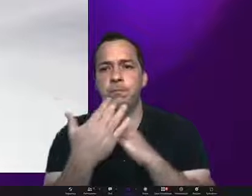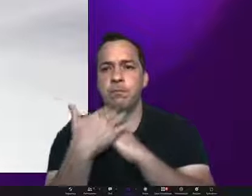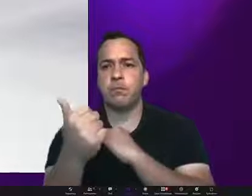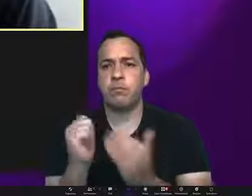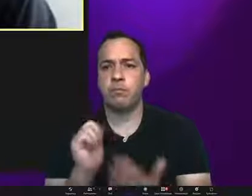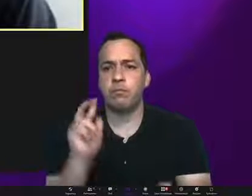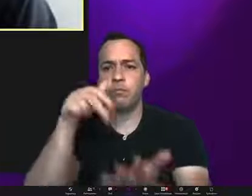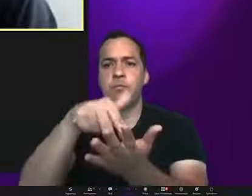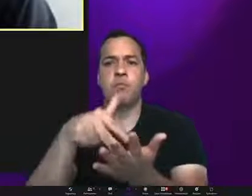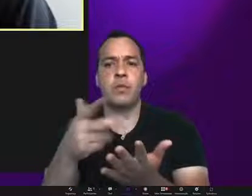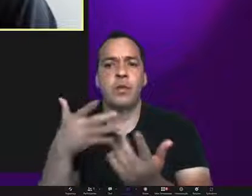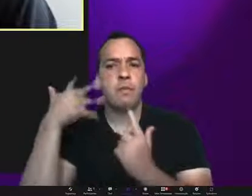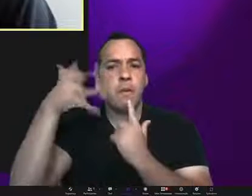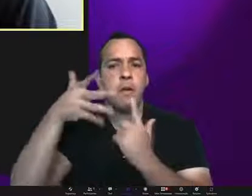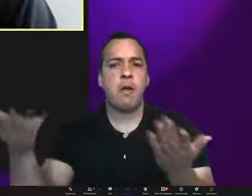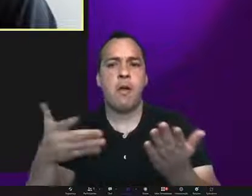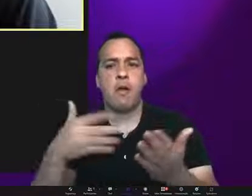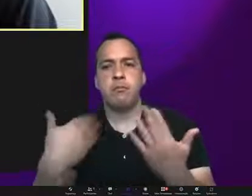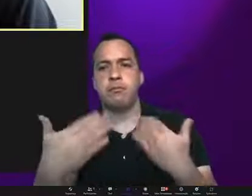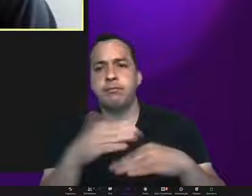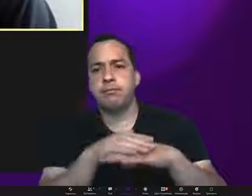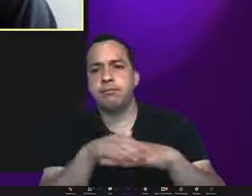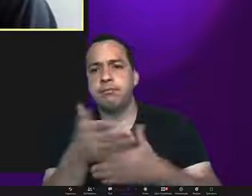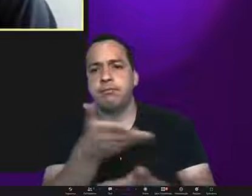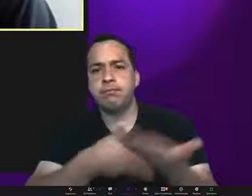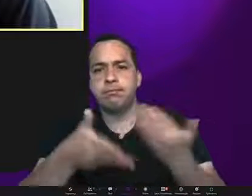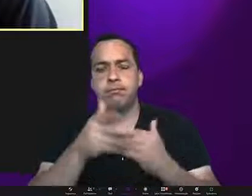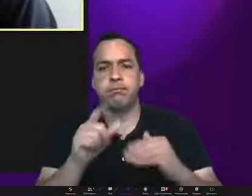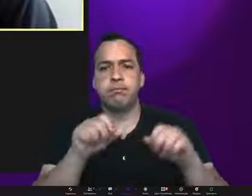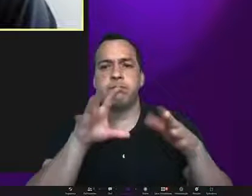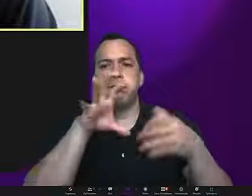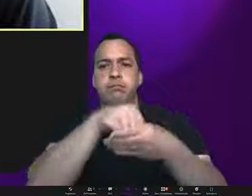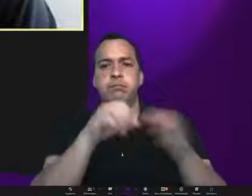honra poder fazer parte de uma mesa de